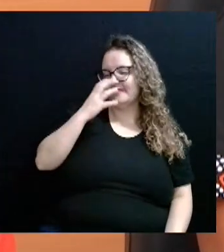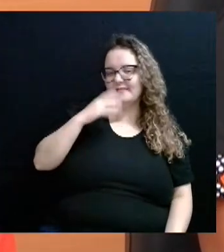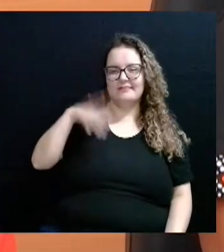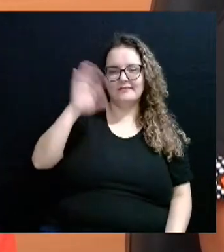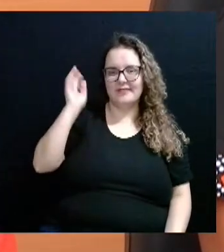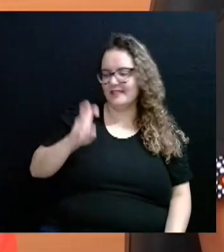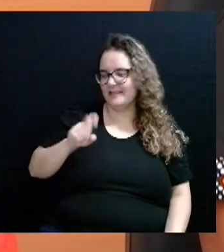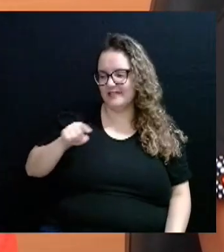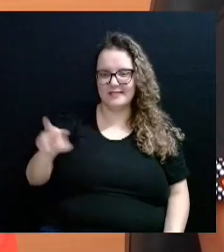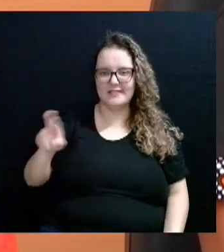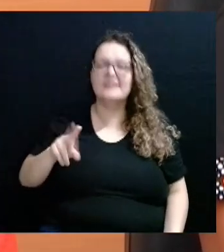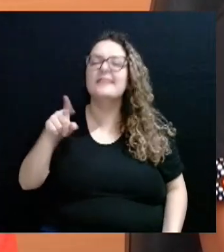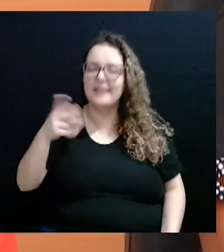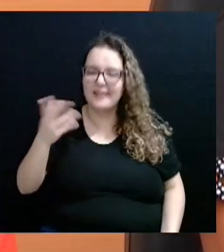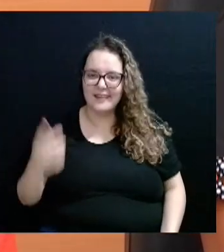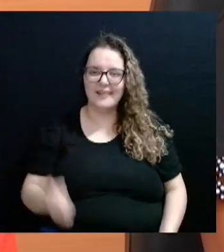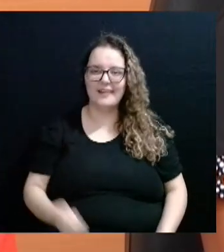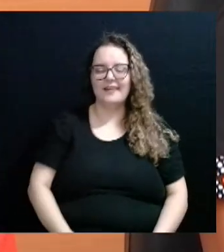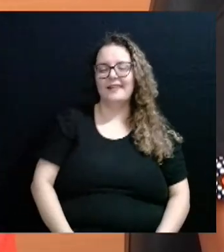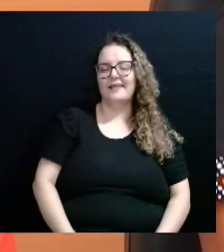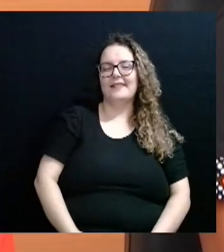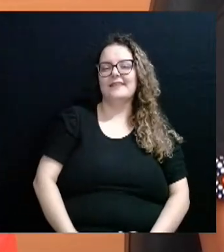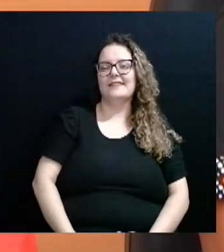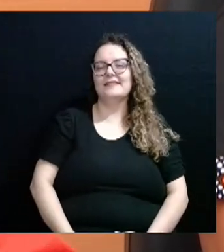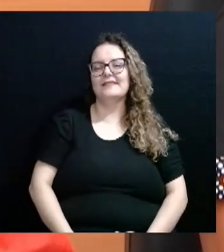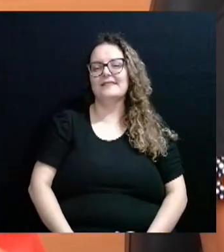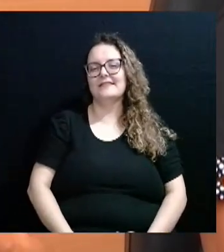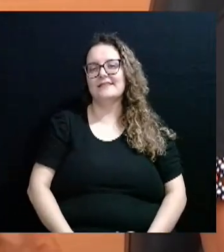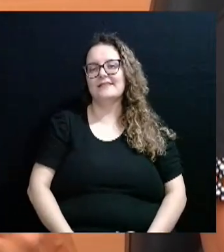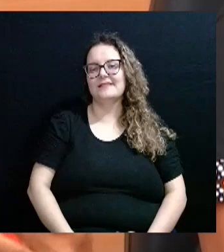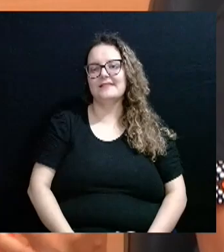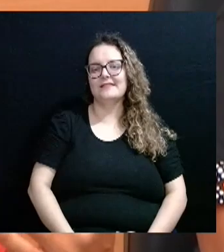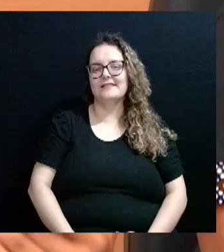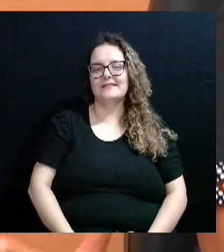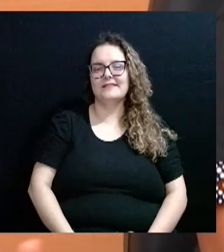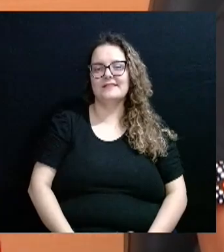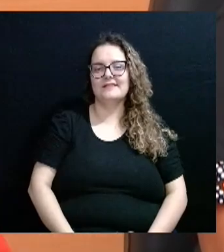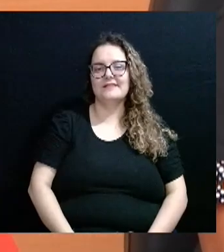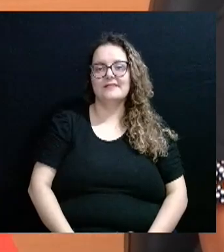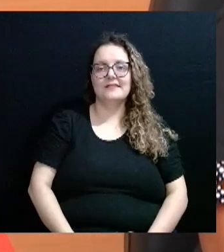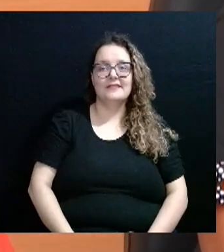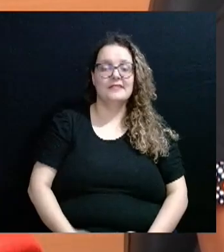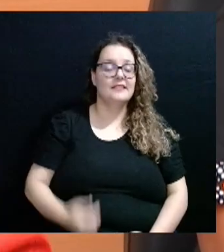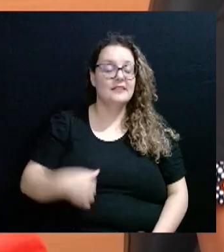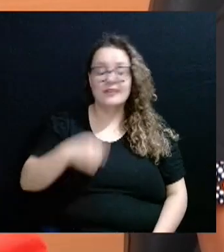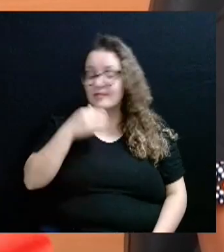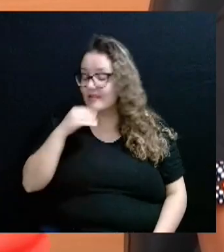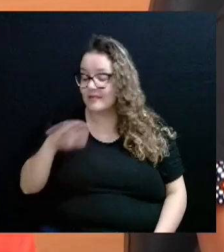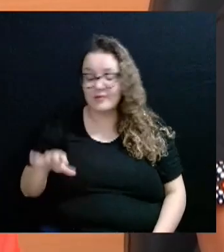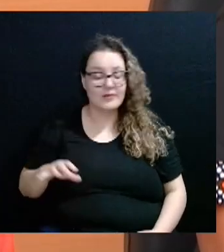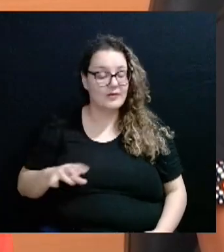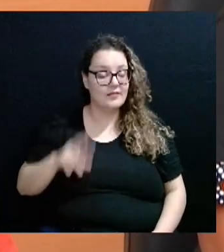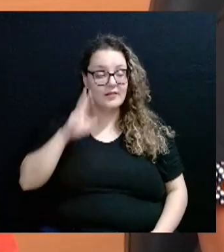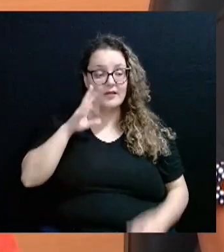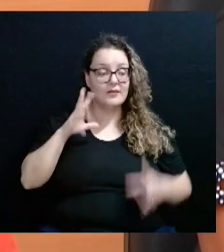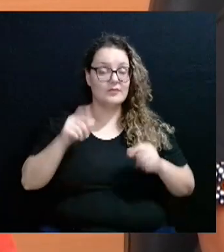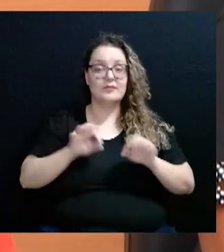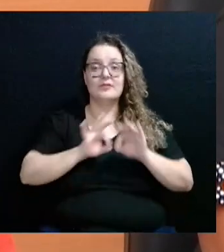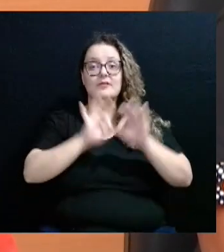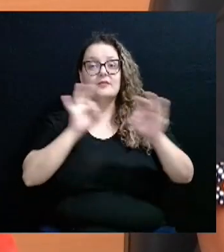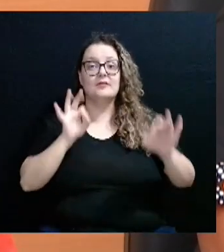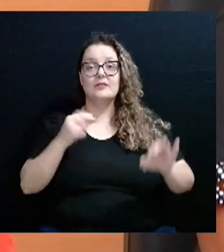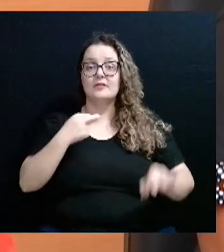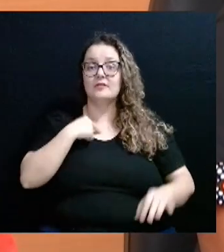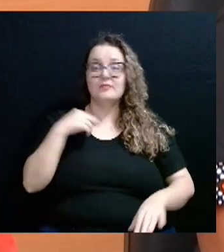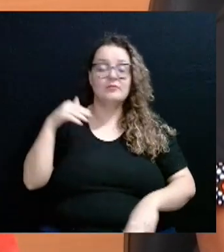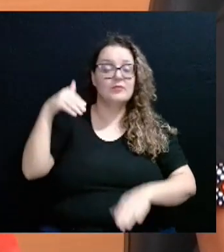mano? E o moleque vendo tudo do lado de fora, sem poder adentrar aquele mundo,